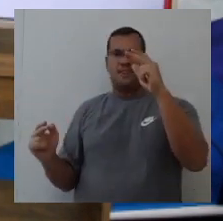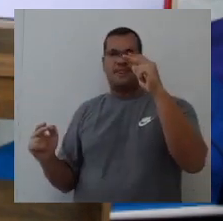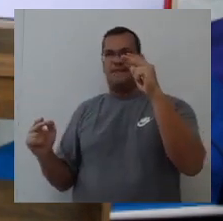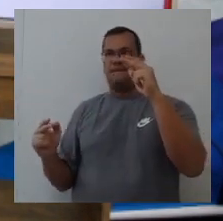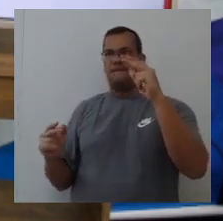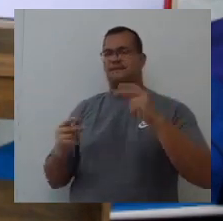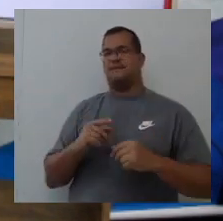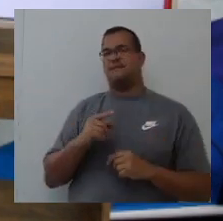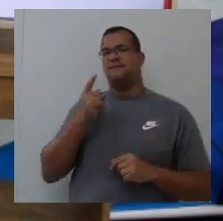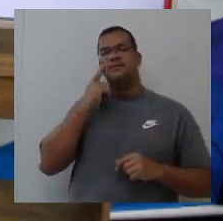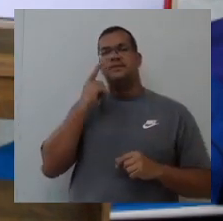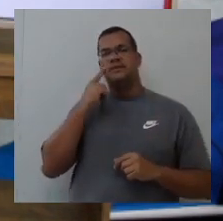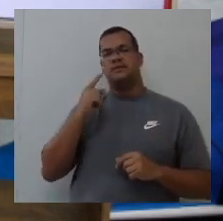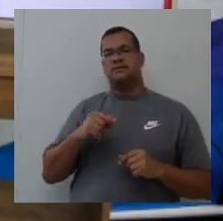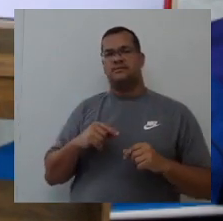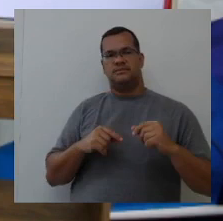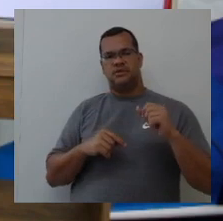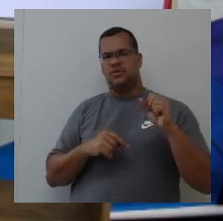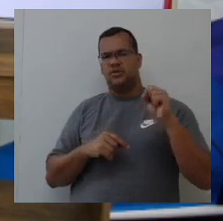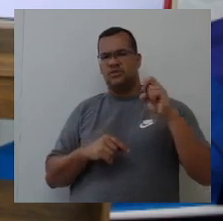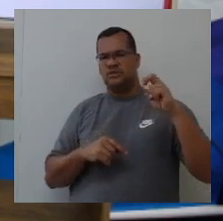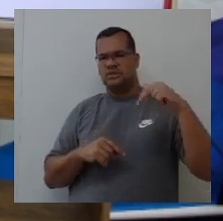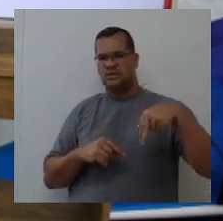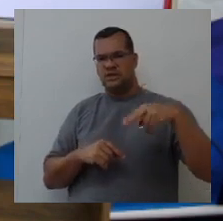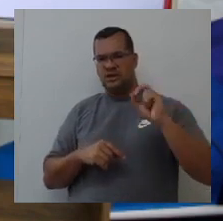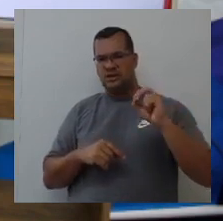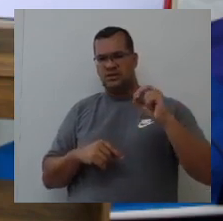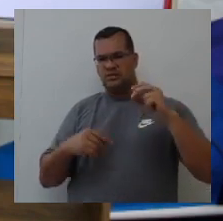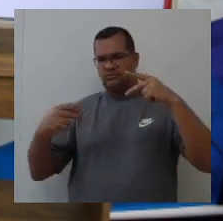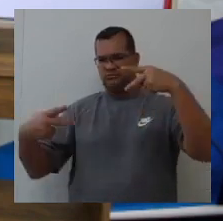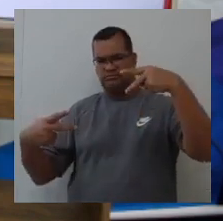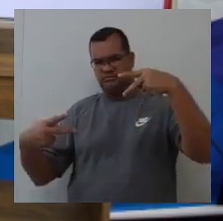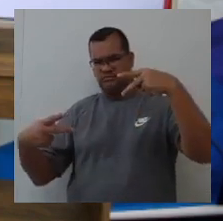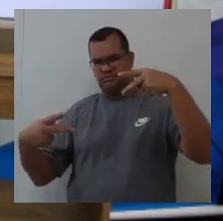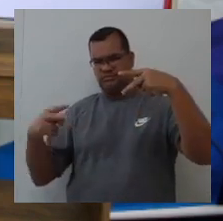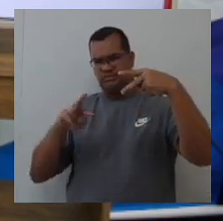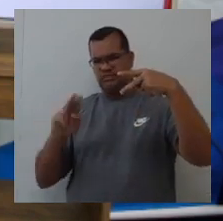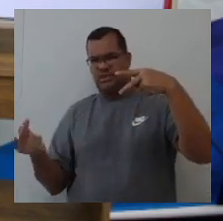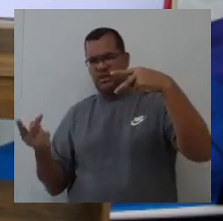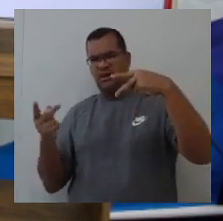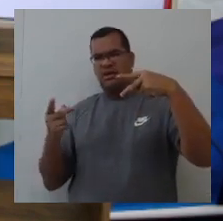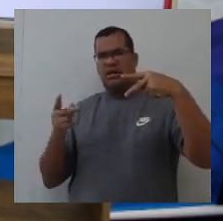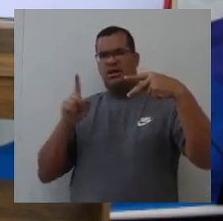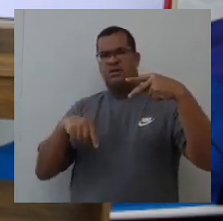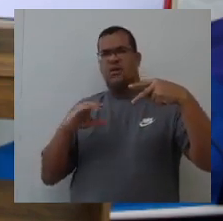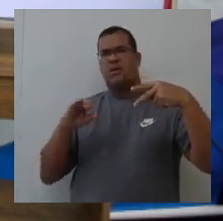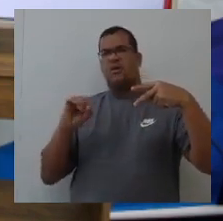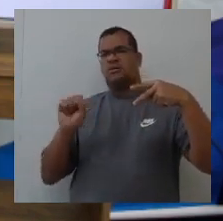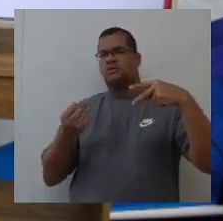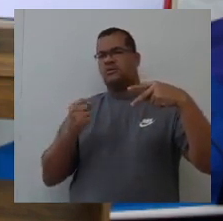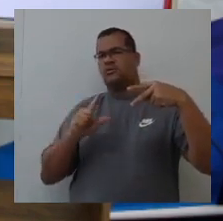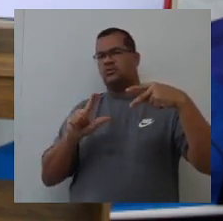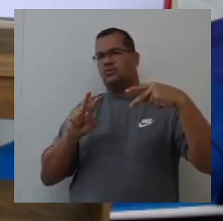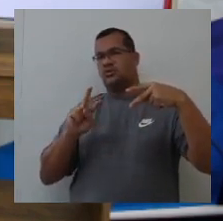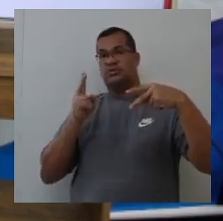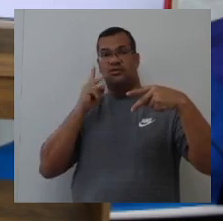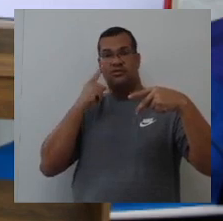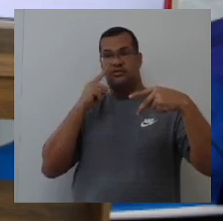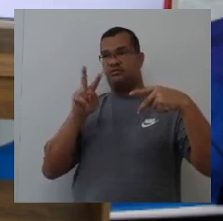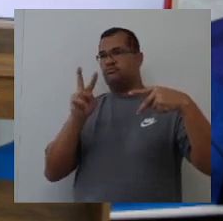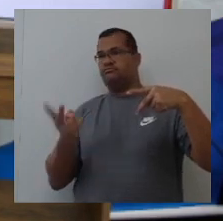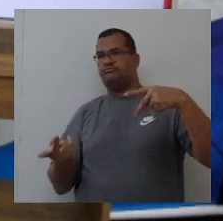num triângulo retângulo, olha, o seno de um ângulo agudo é igual ao cosseno do outro. E vice-versa, como está mostrando essa tabela para a